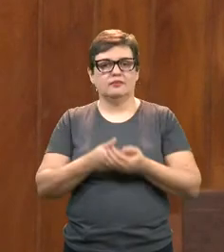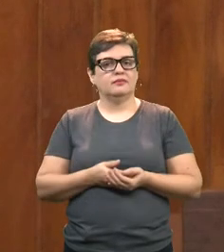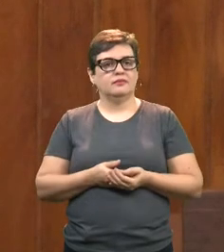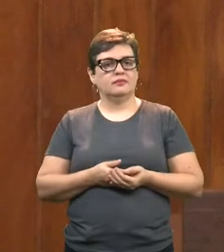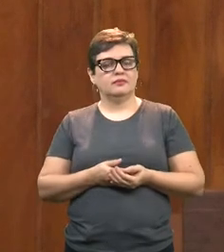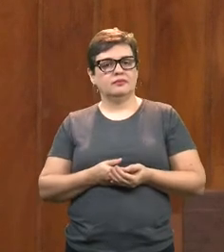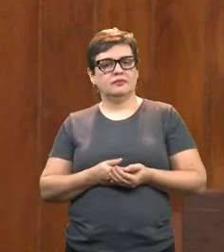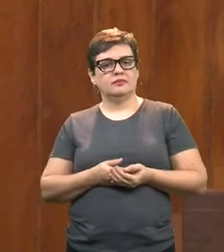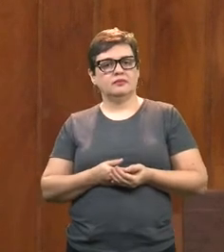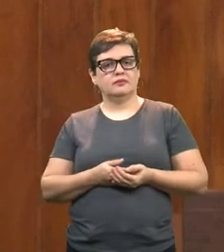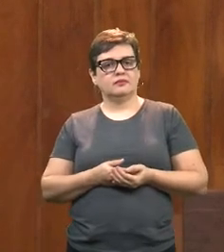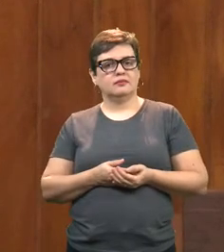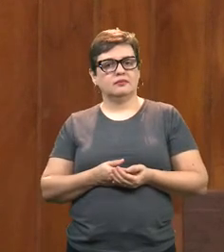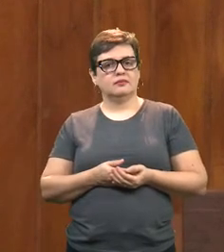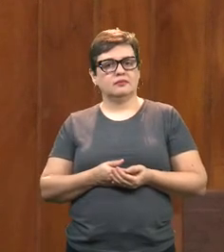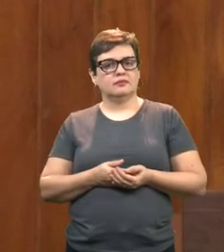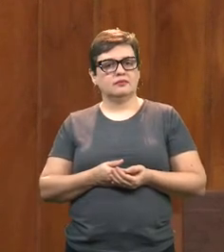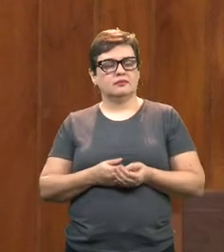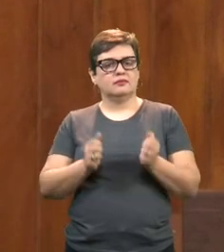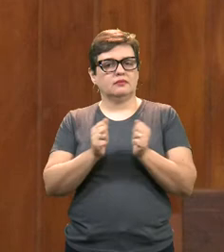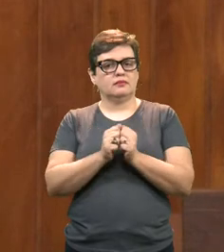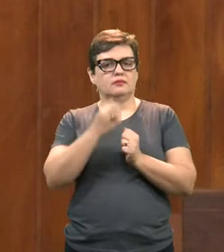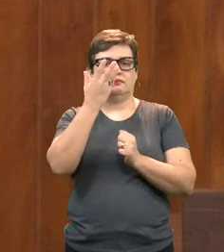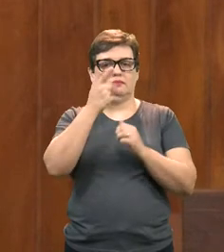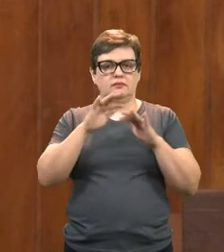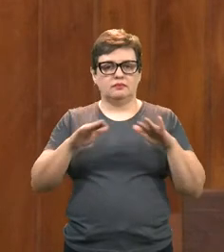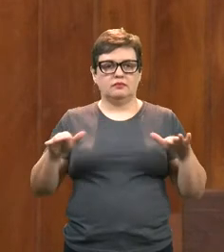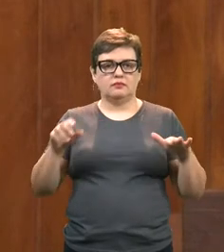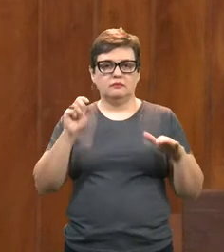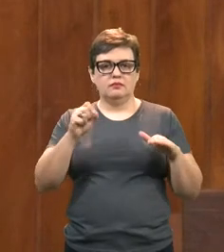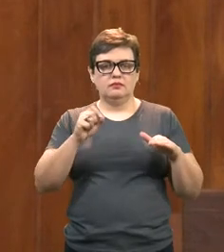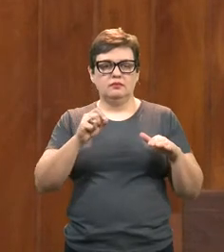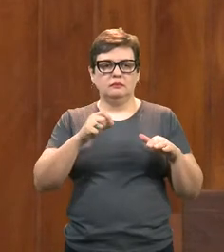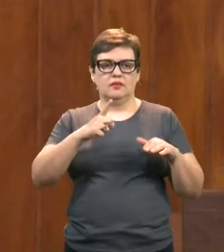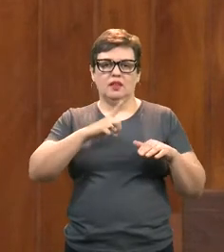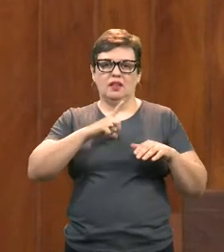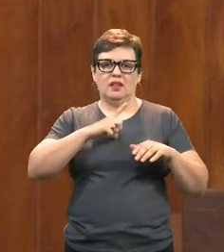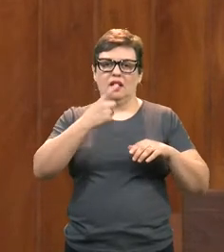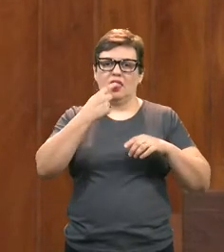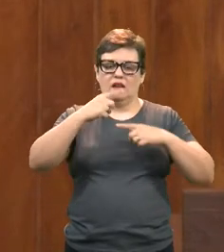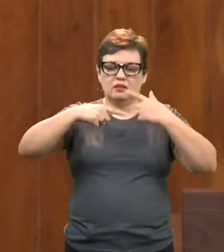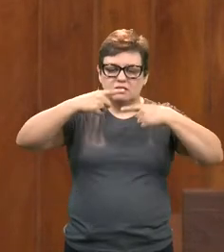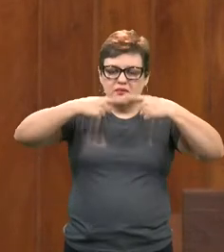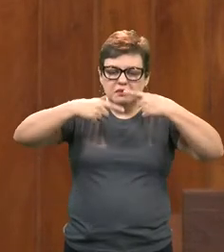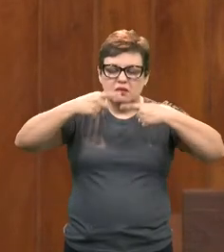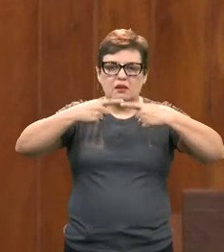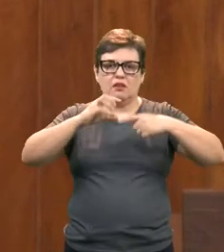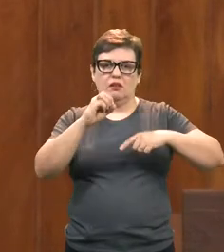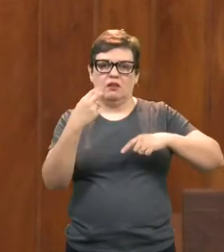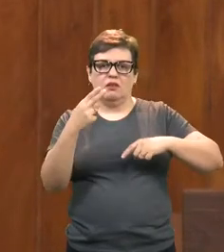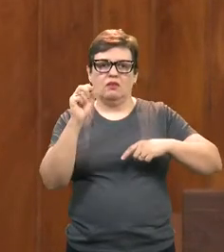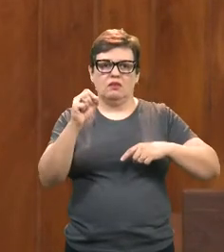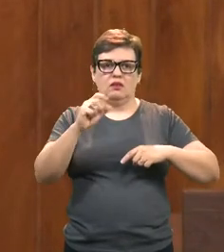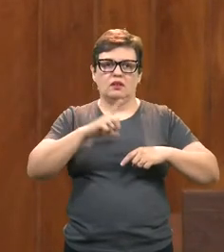seja, né, com a questão das crianças que convulsionam ou que tenham autismo e